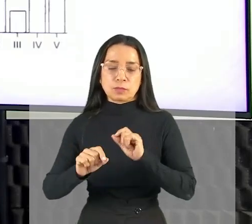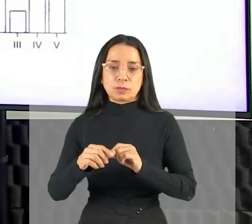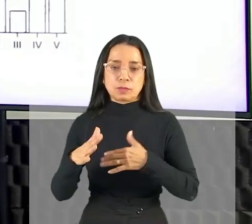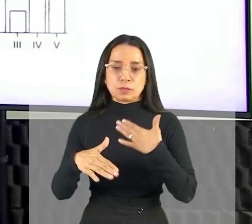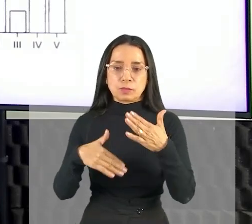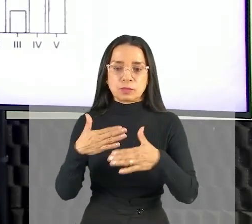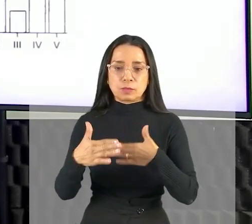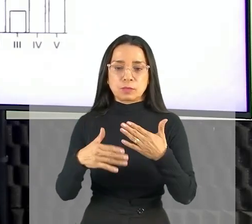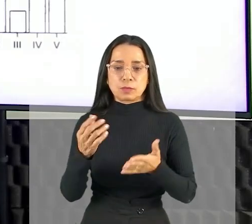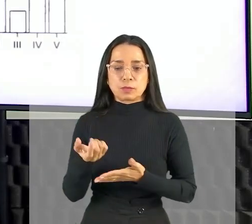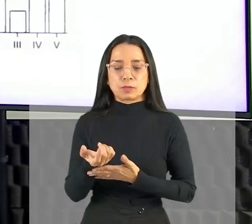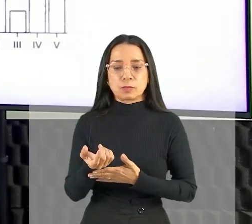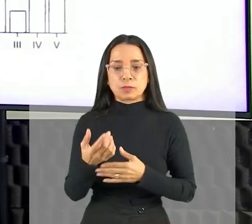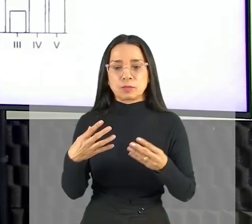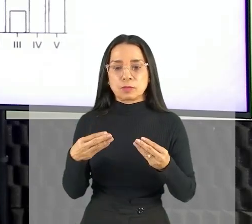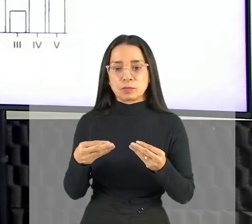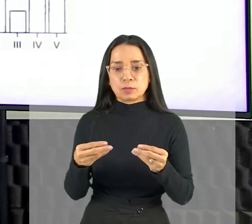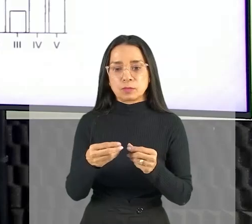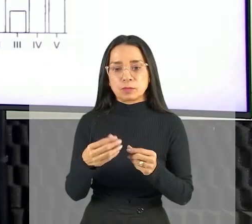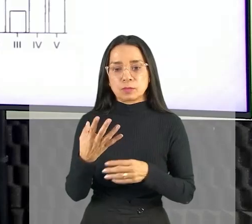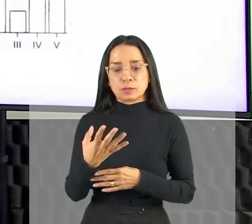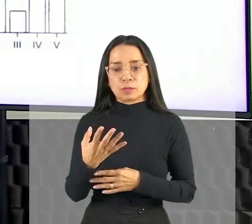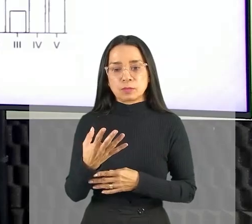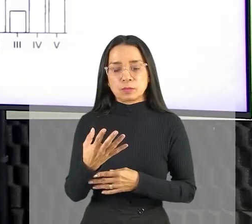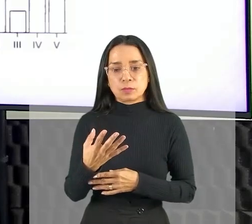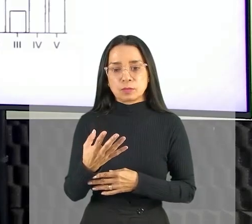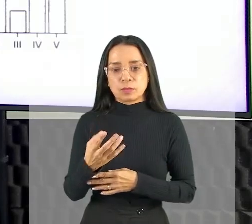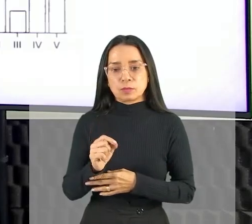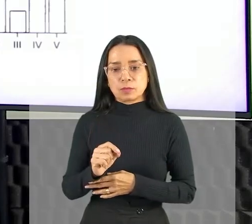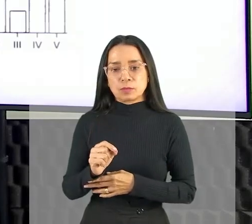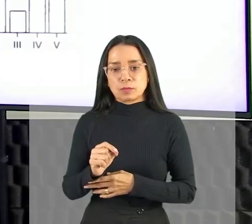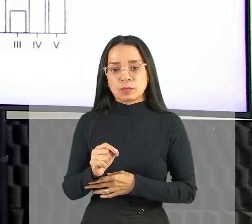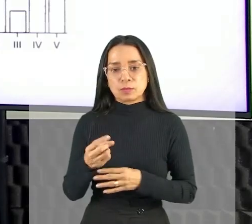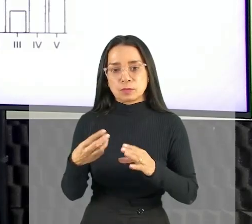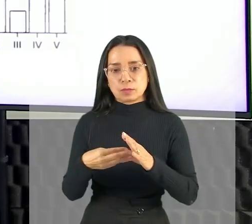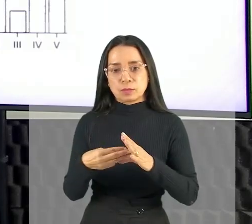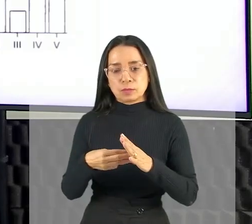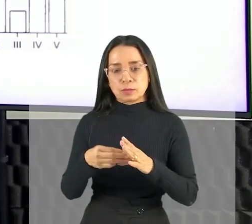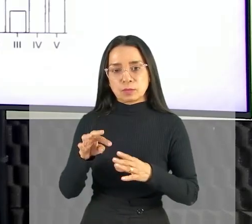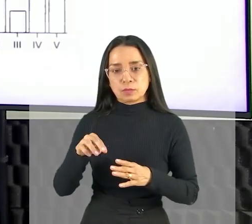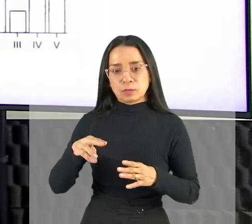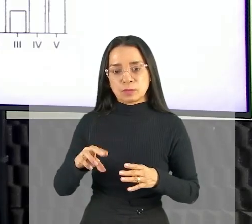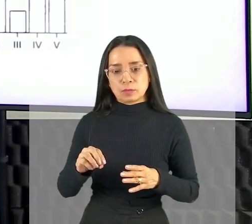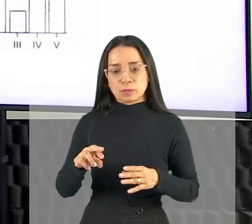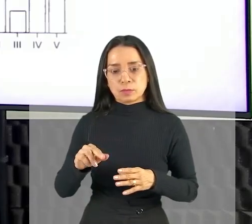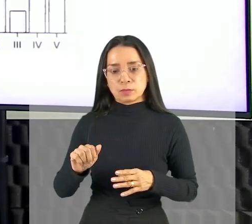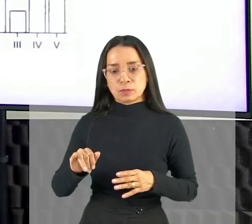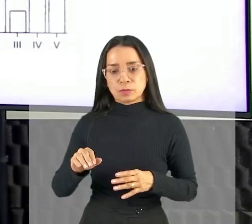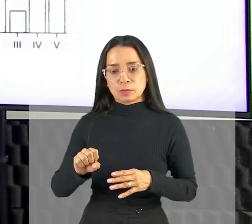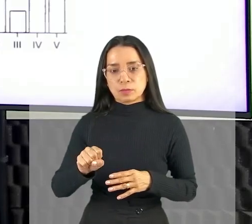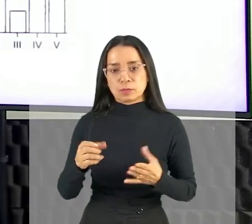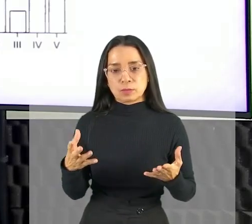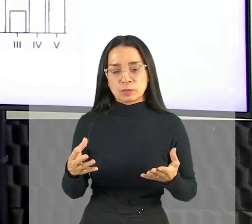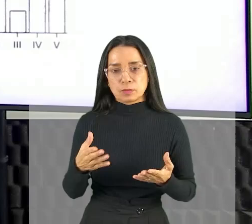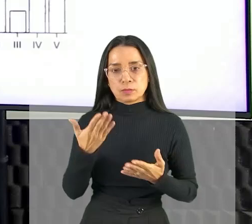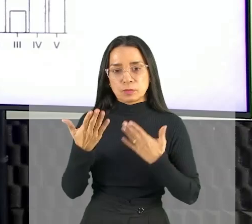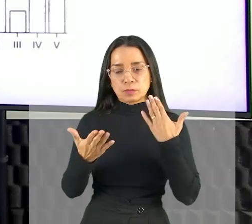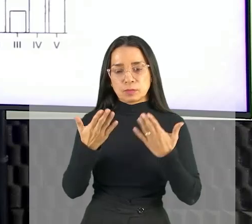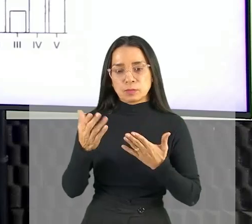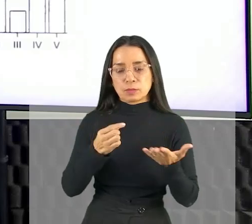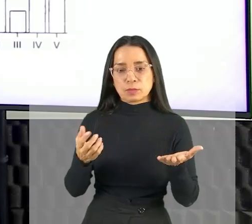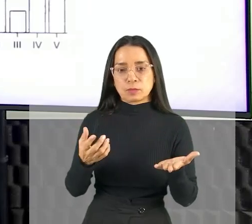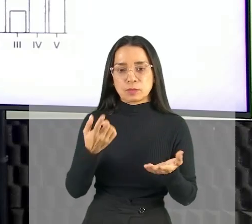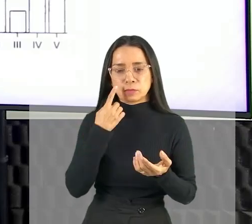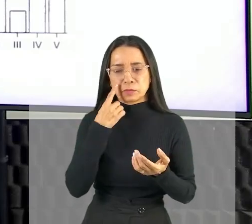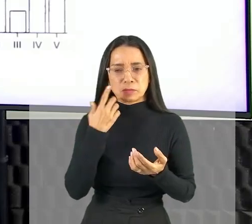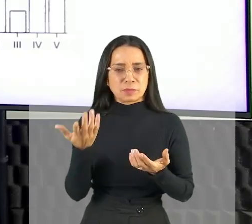desempenho do composto quatro nas células tumorais né se a gente compara com o grupo controle a gente vê que ele foi